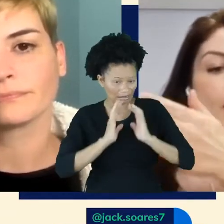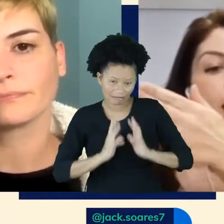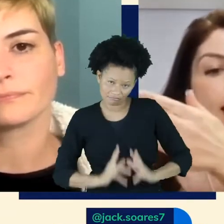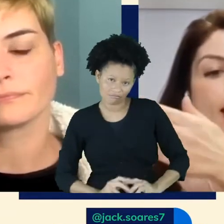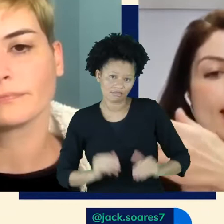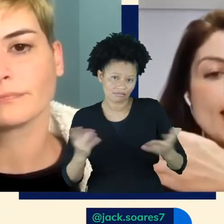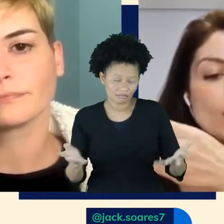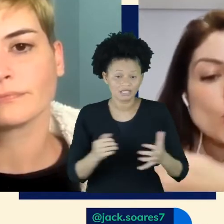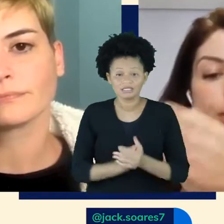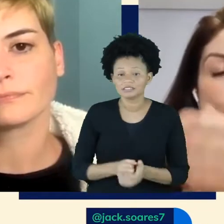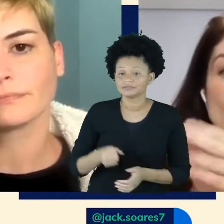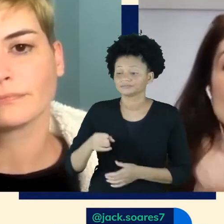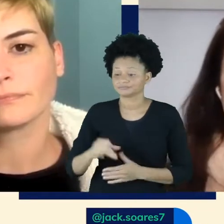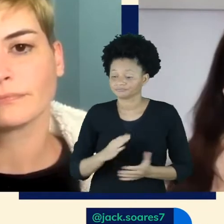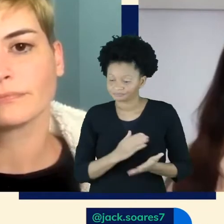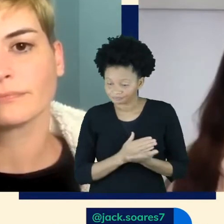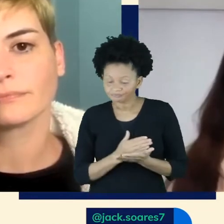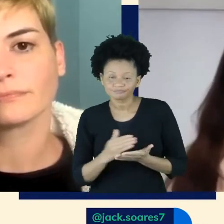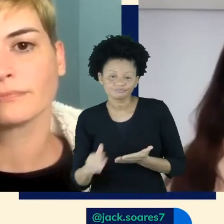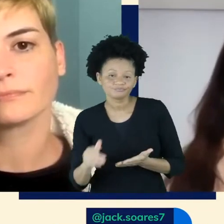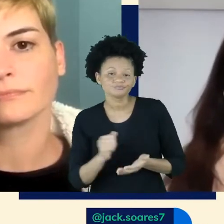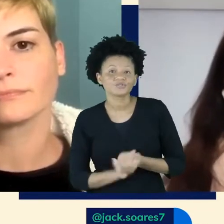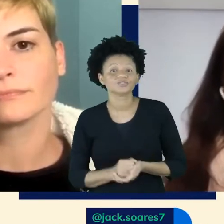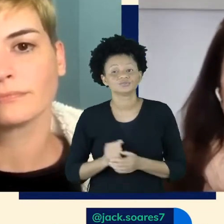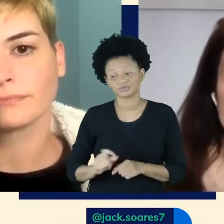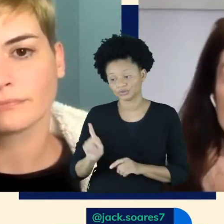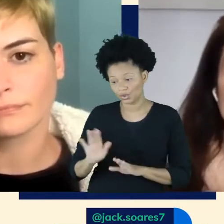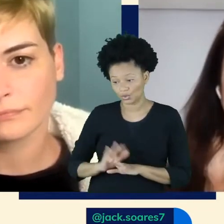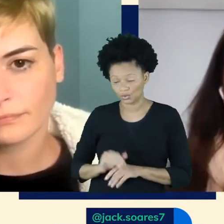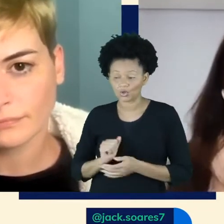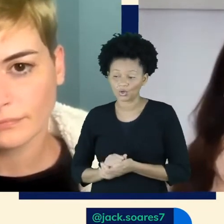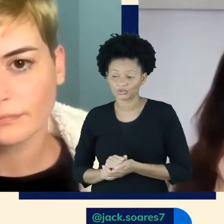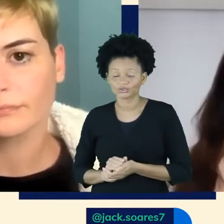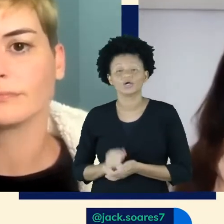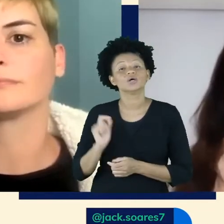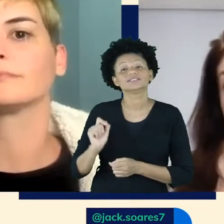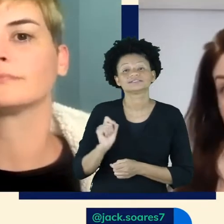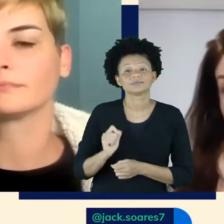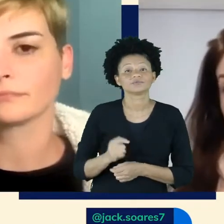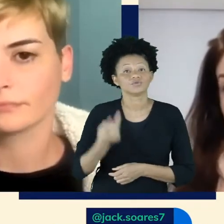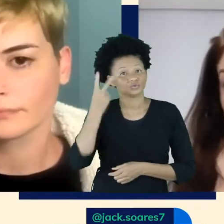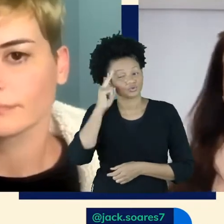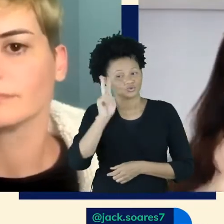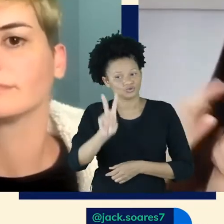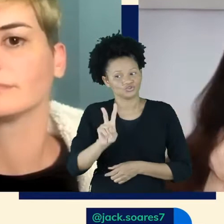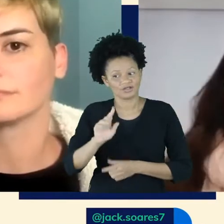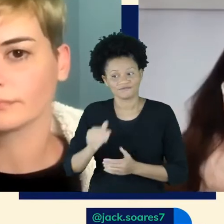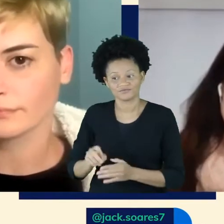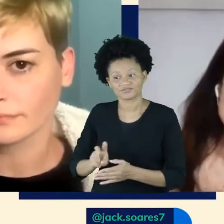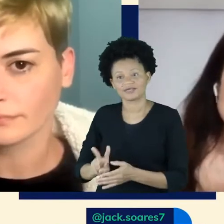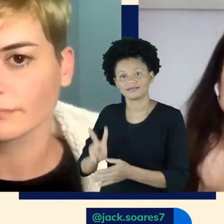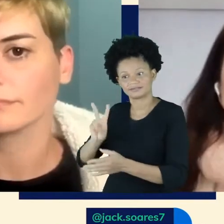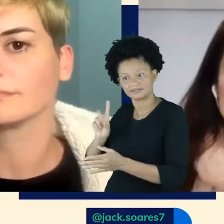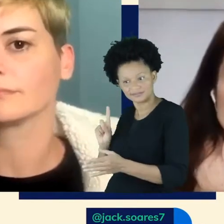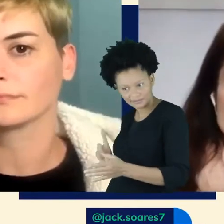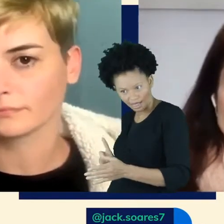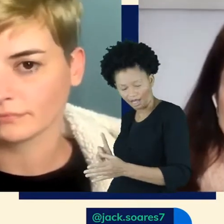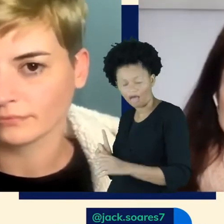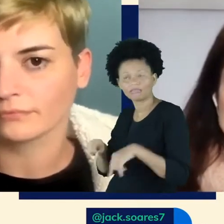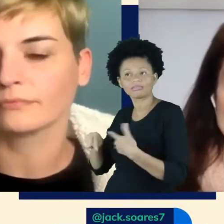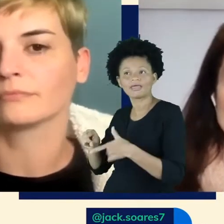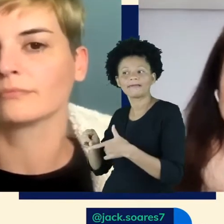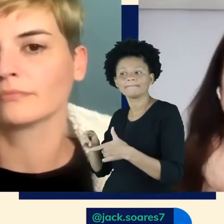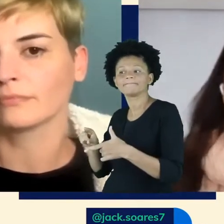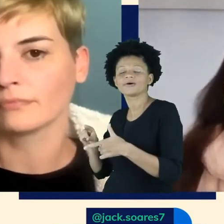assim, 2 dias você fica fora no banheiro, 3º dia você vem acompanhar. Depois de 1 semana, a criança